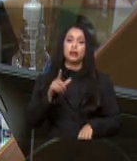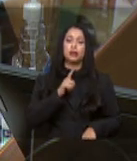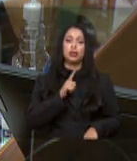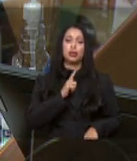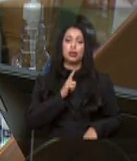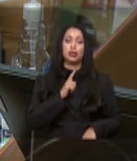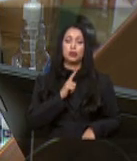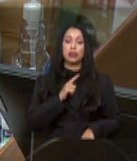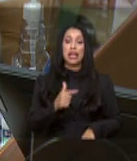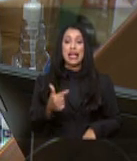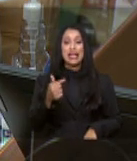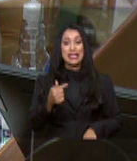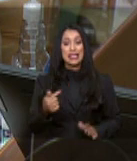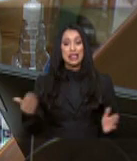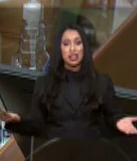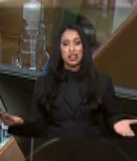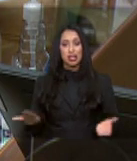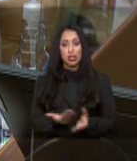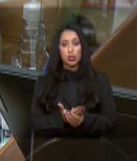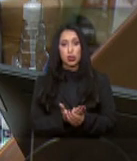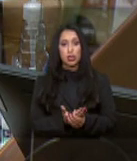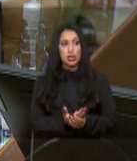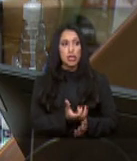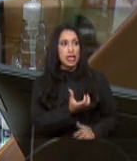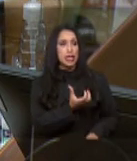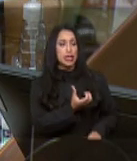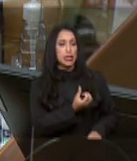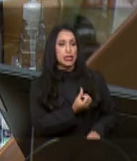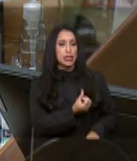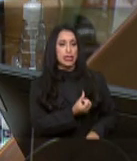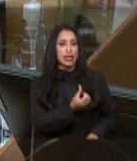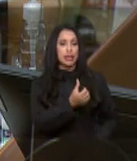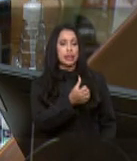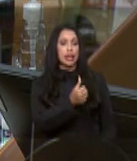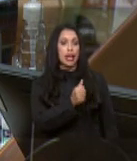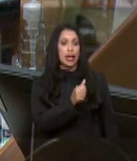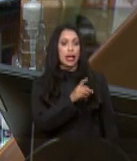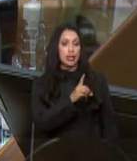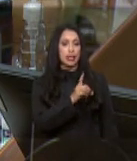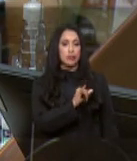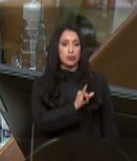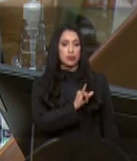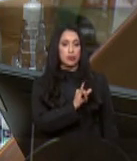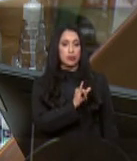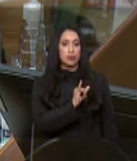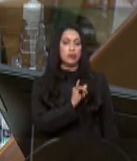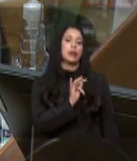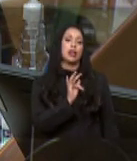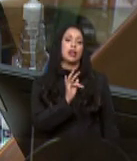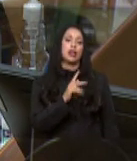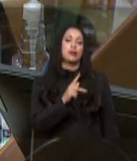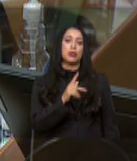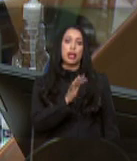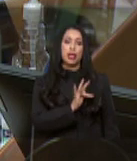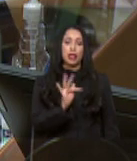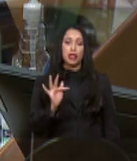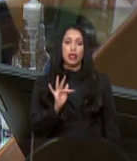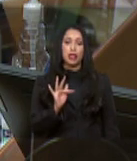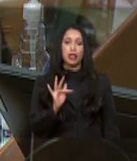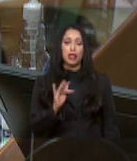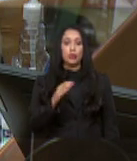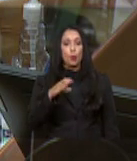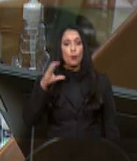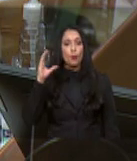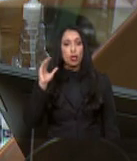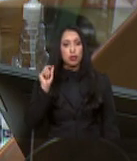estas 7 ações, 6 de minha relatoria e a arguição de descumprimento, a ação direta de constitucionalidade por omissão relatada pela ministra